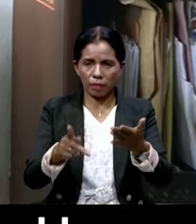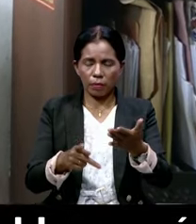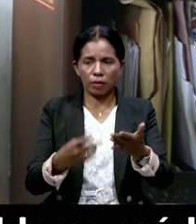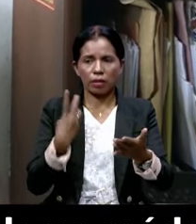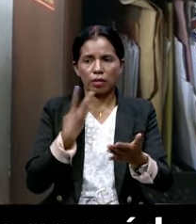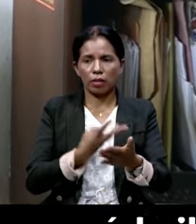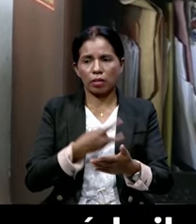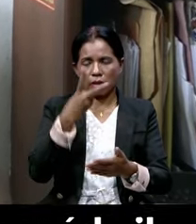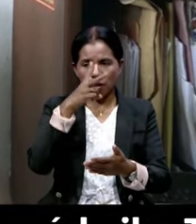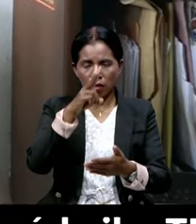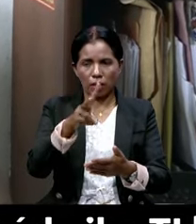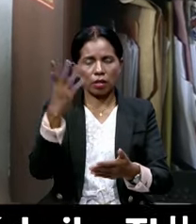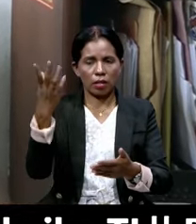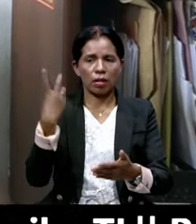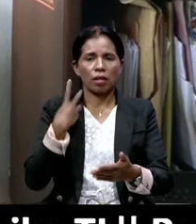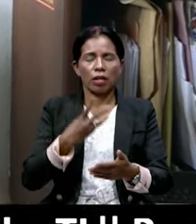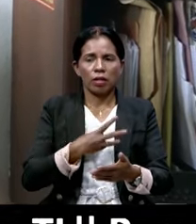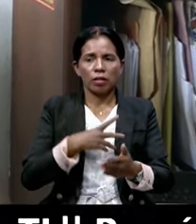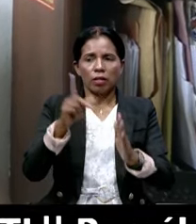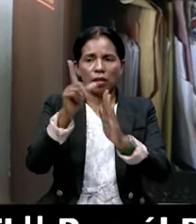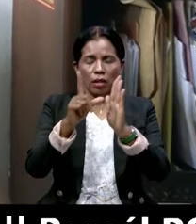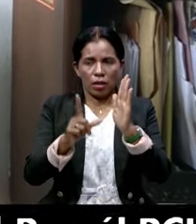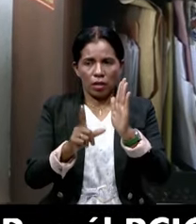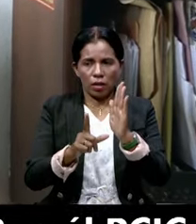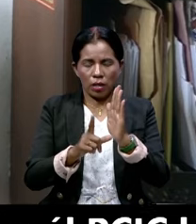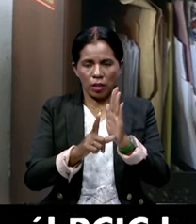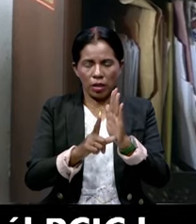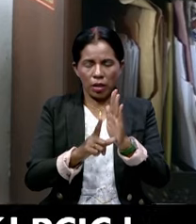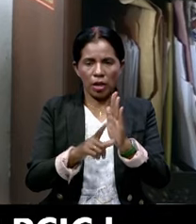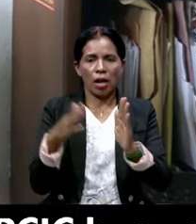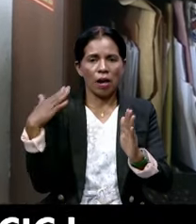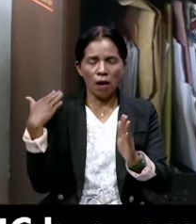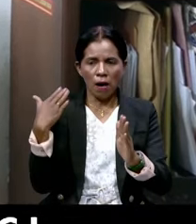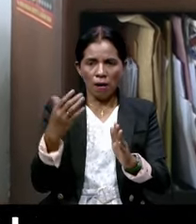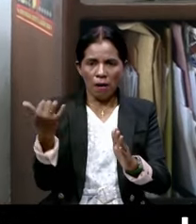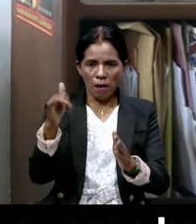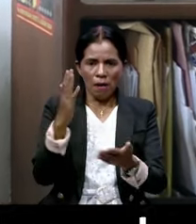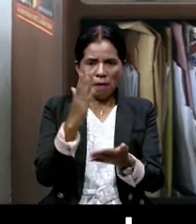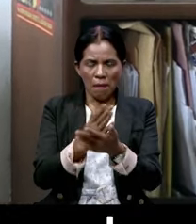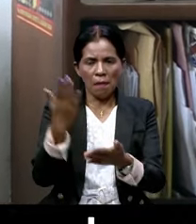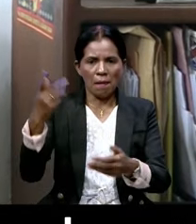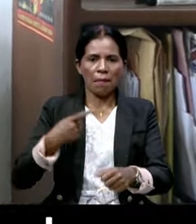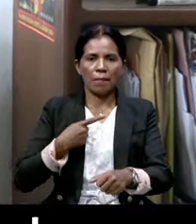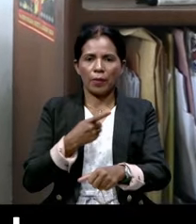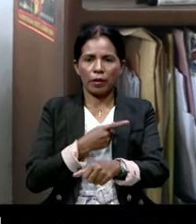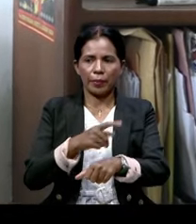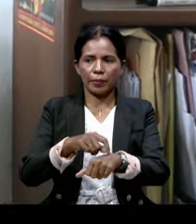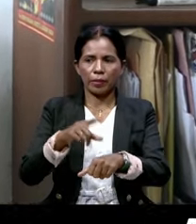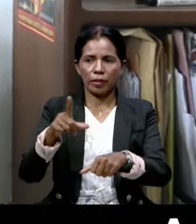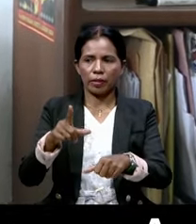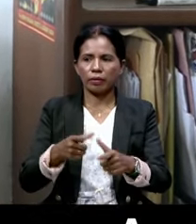ia itenes vos leva lei juvenil agora parado hele parlamento nacional